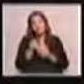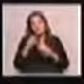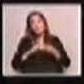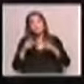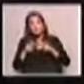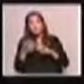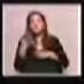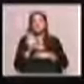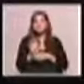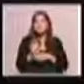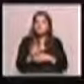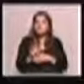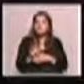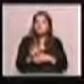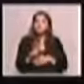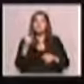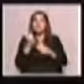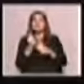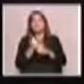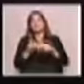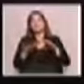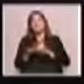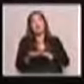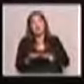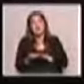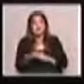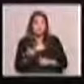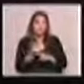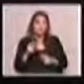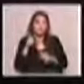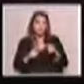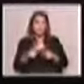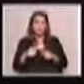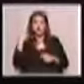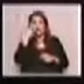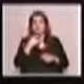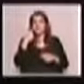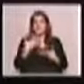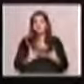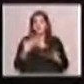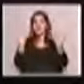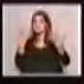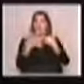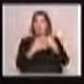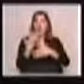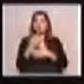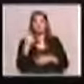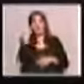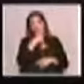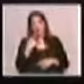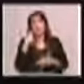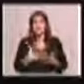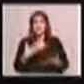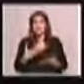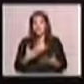por exemplo, para um emprego em relação às pessoas que têm em certas partes do corpo mais visíveis, como é o caso das mãos ou da cara, não é verdade? Como